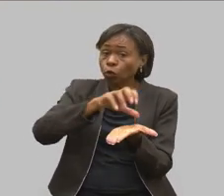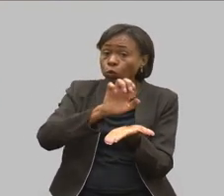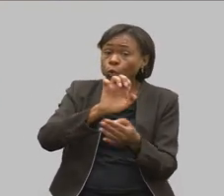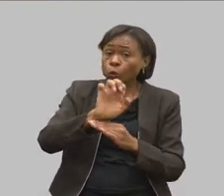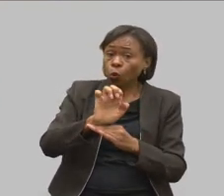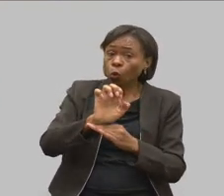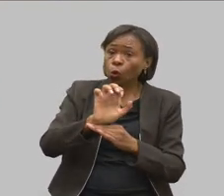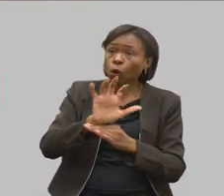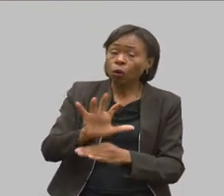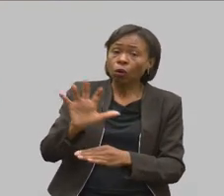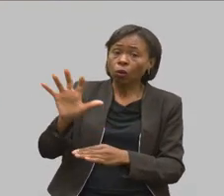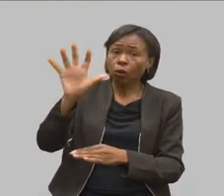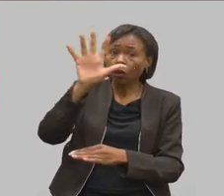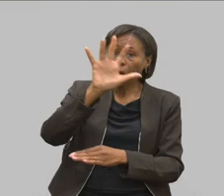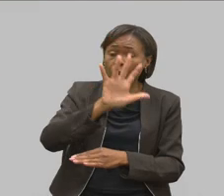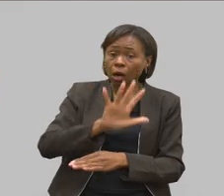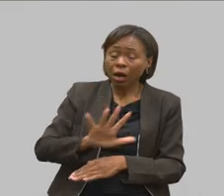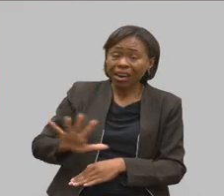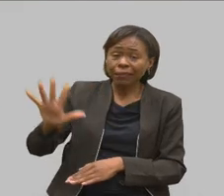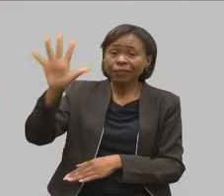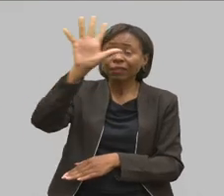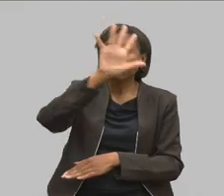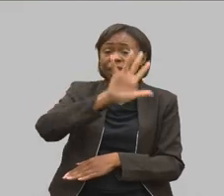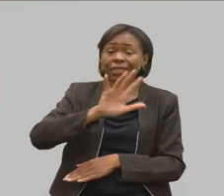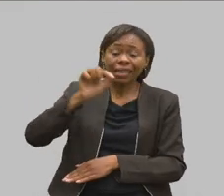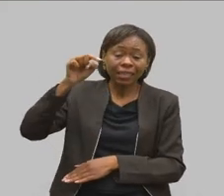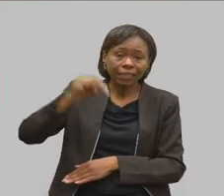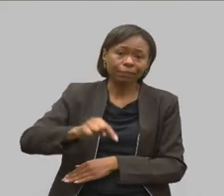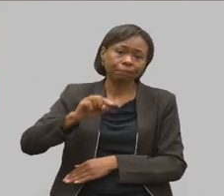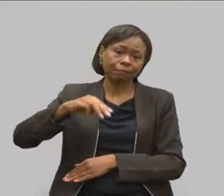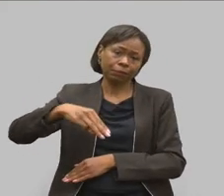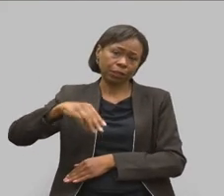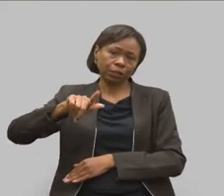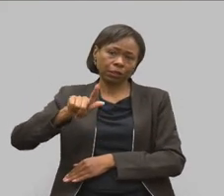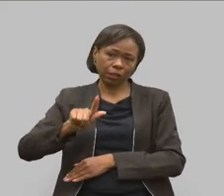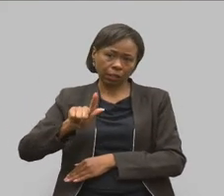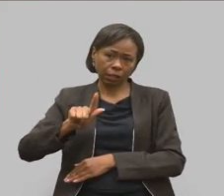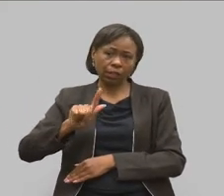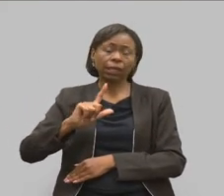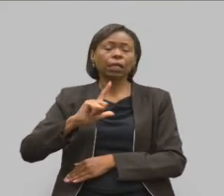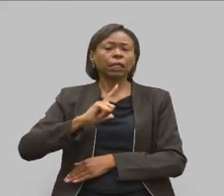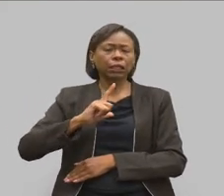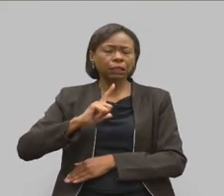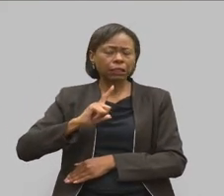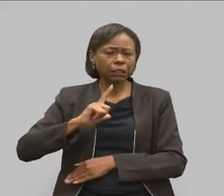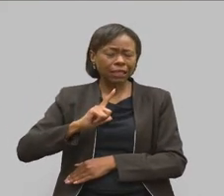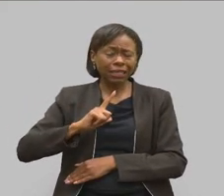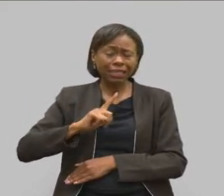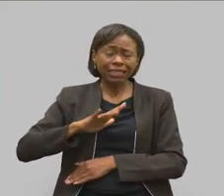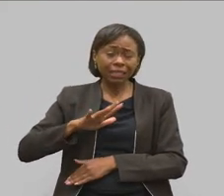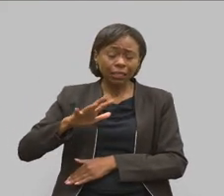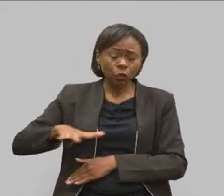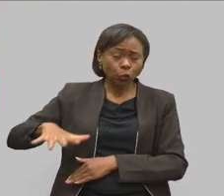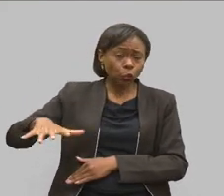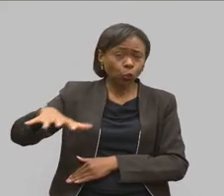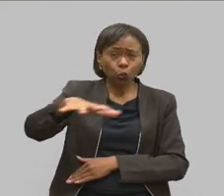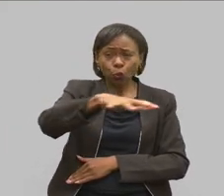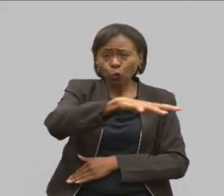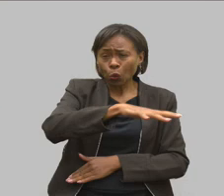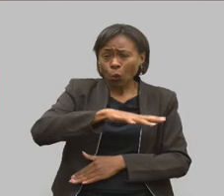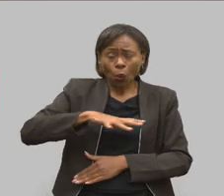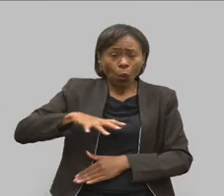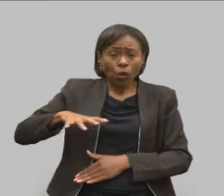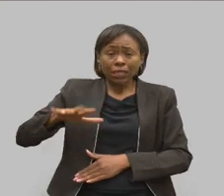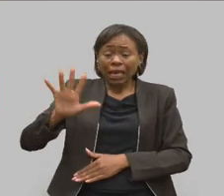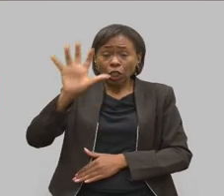Continental que é o estado de Minas Gerais com regiões muito muito diferentes uma da